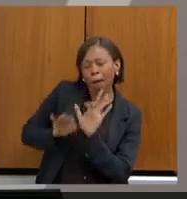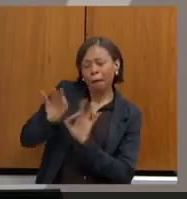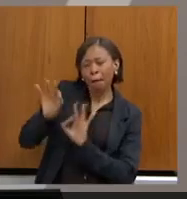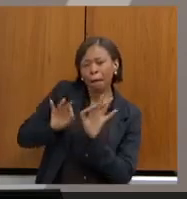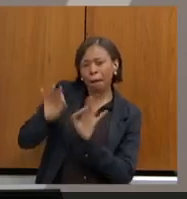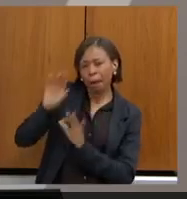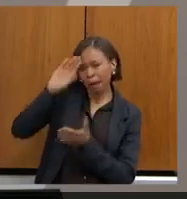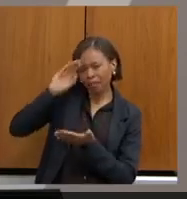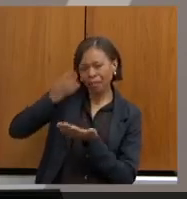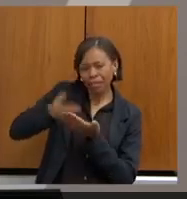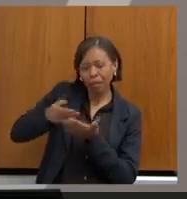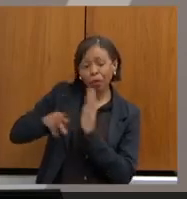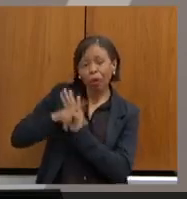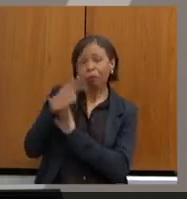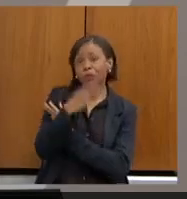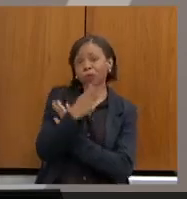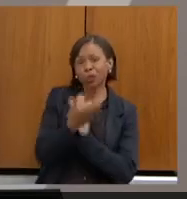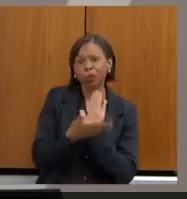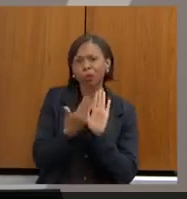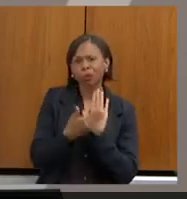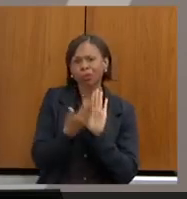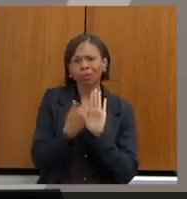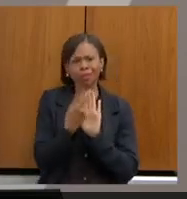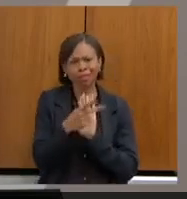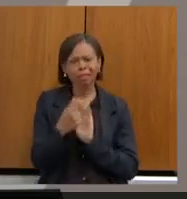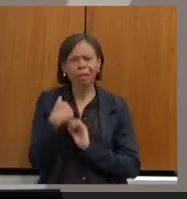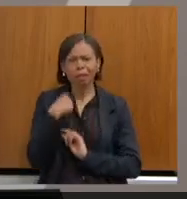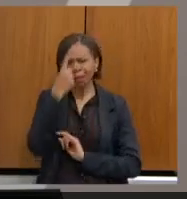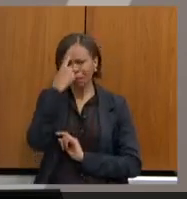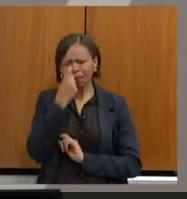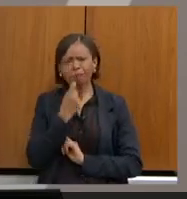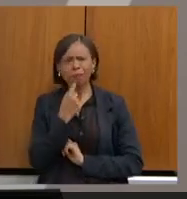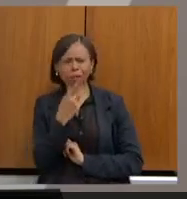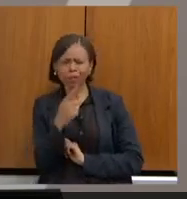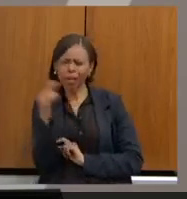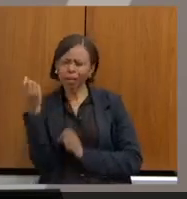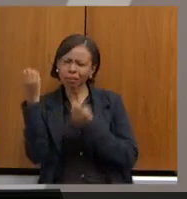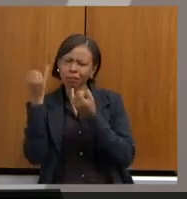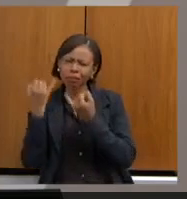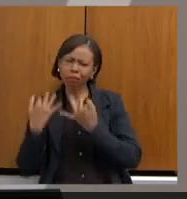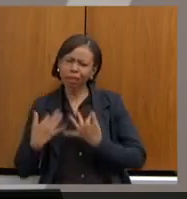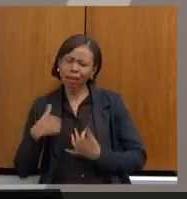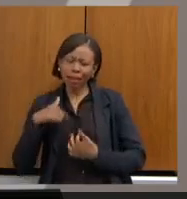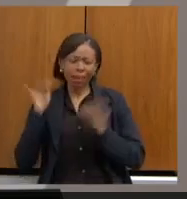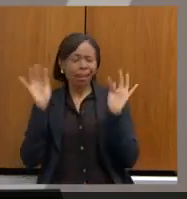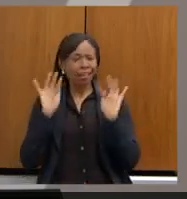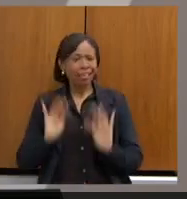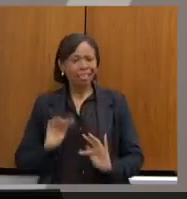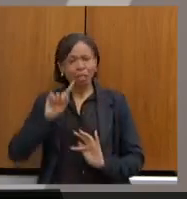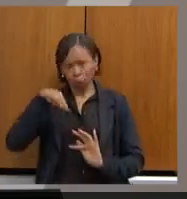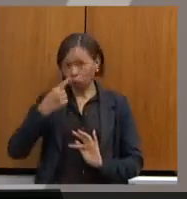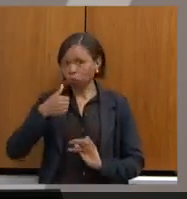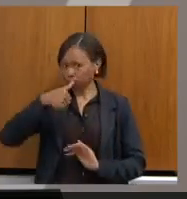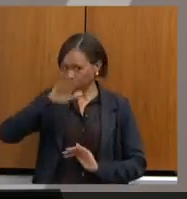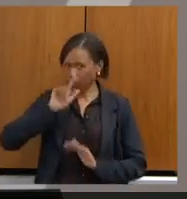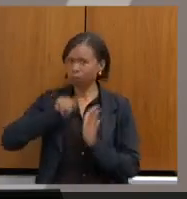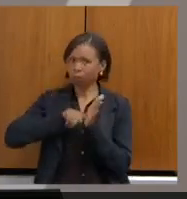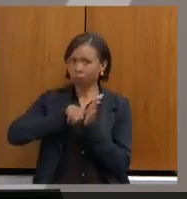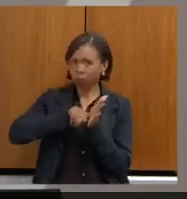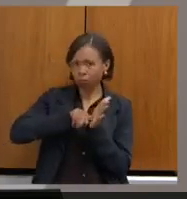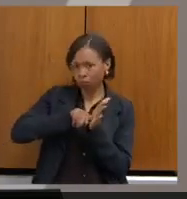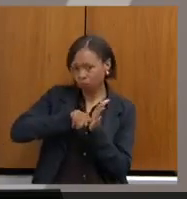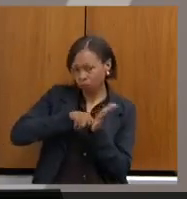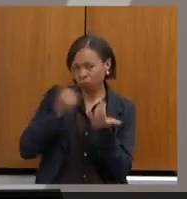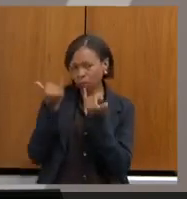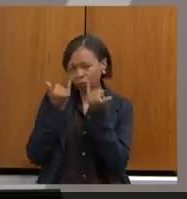de livros do Doutor Rogério Greco de falar do seu perfil feminino Fiquei muito feliz e depois foi buscar também mais no perfil e